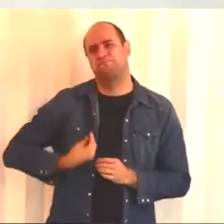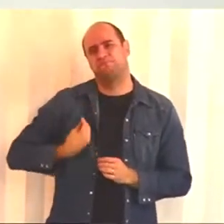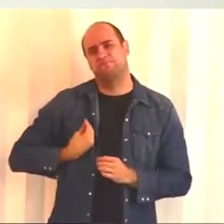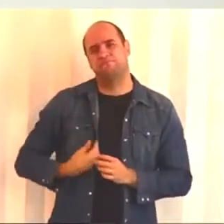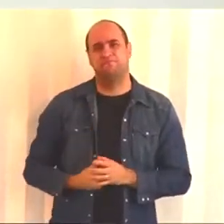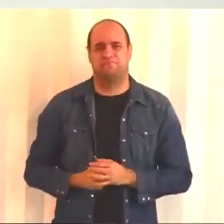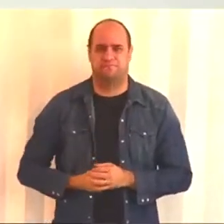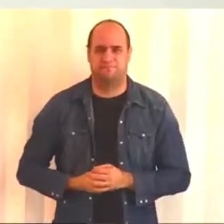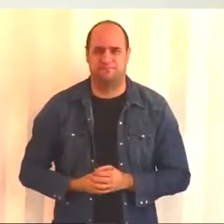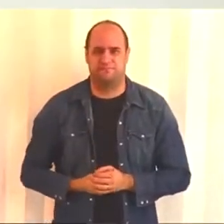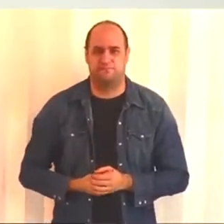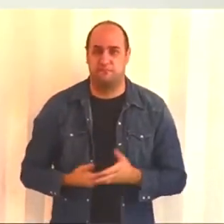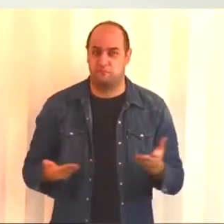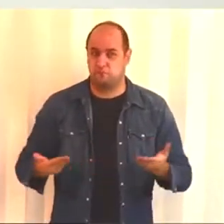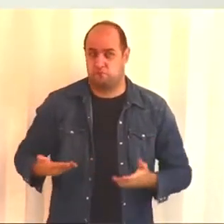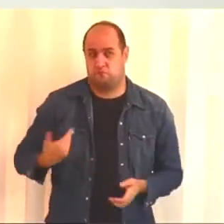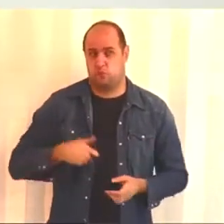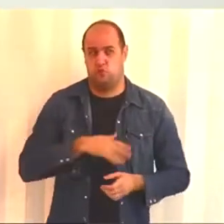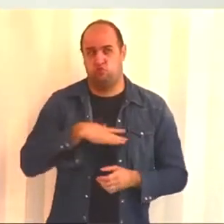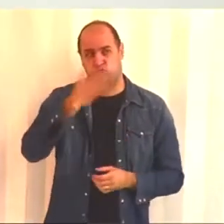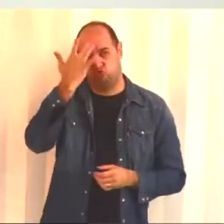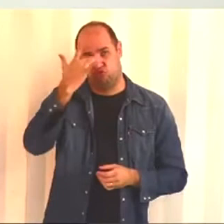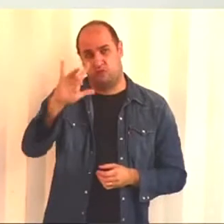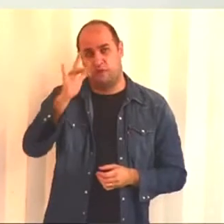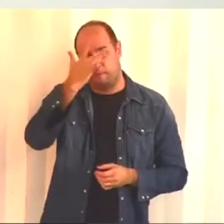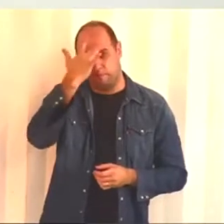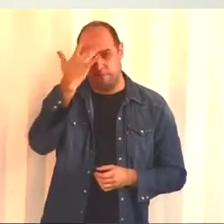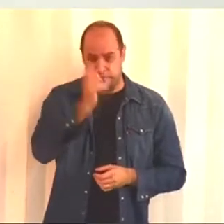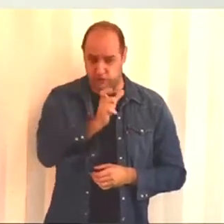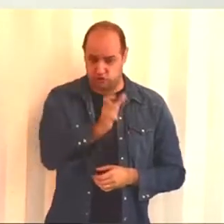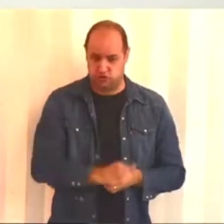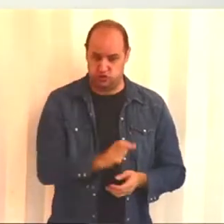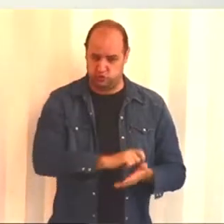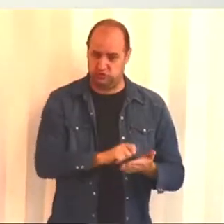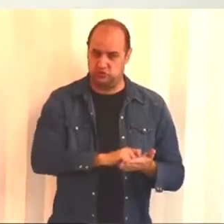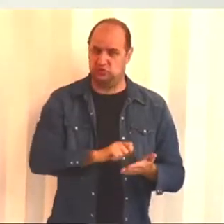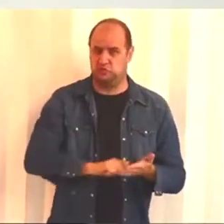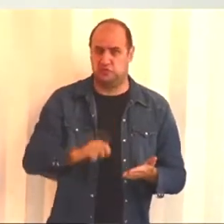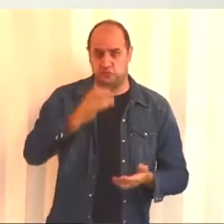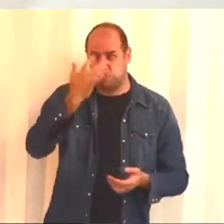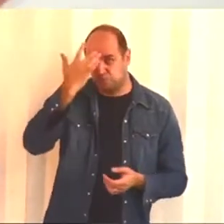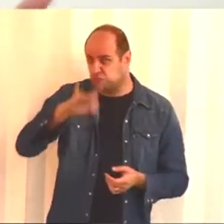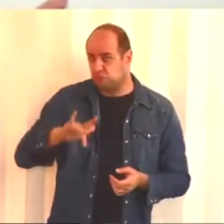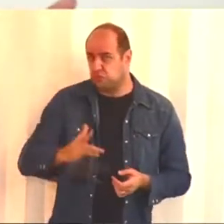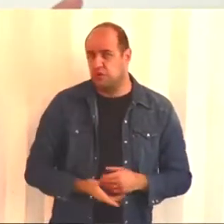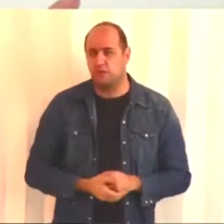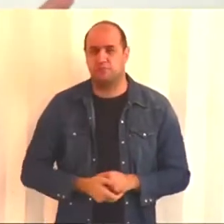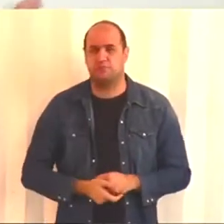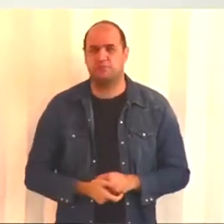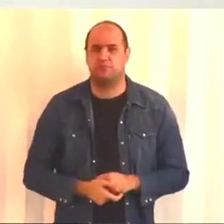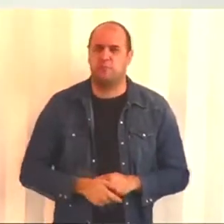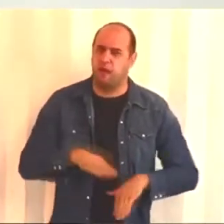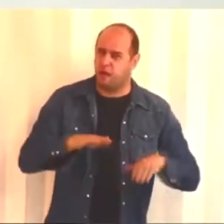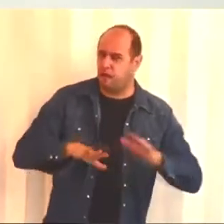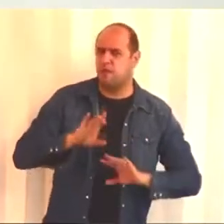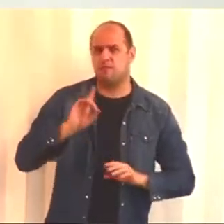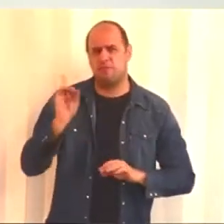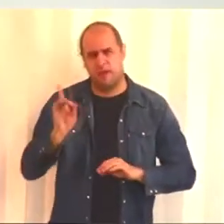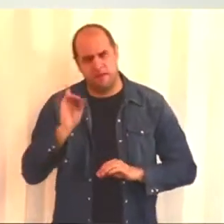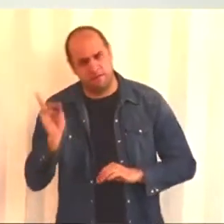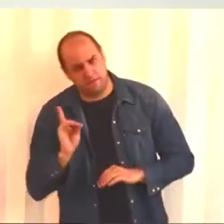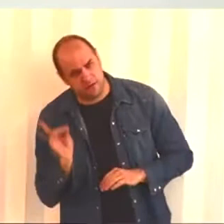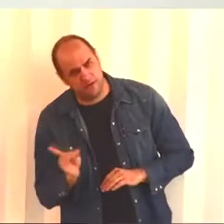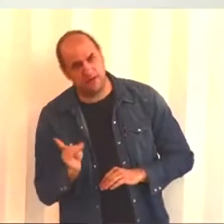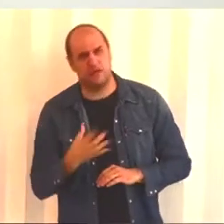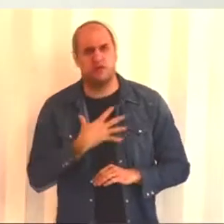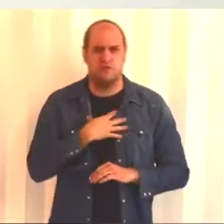deles. E nós não sabemos quem é o autor humano deste salmo. Muitos salmos nós atribuímos a Davi, salmos